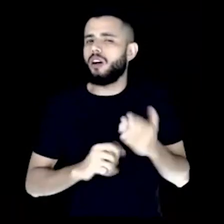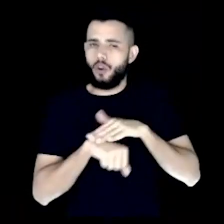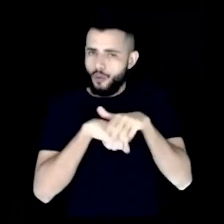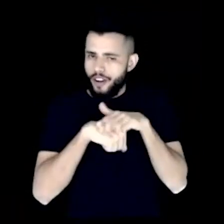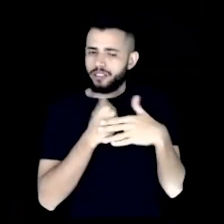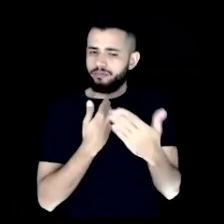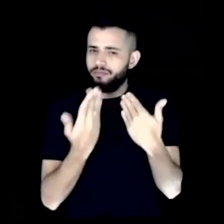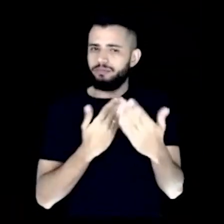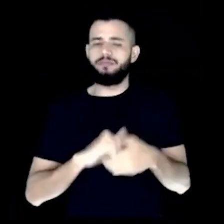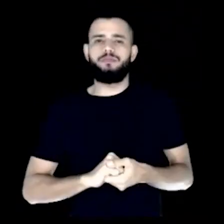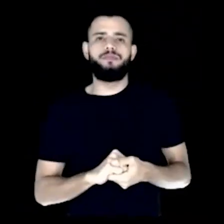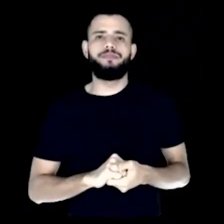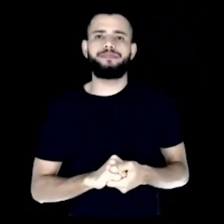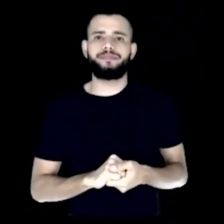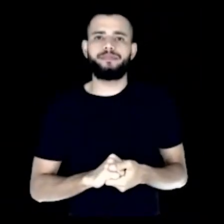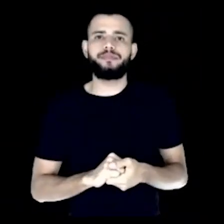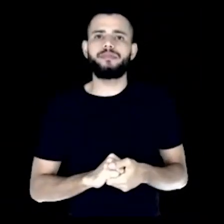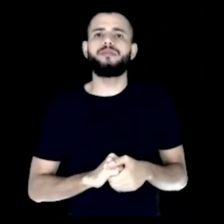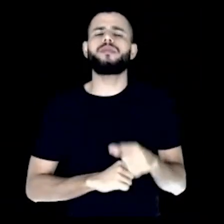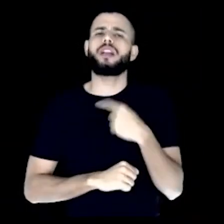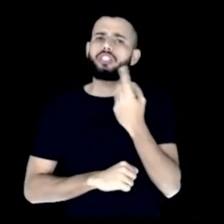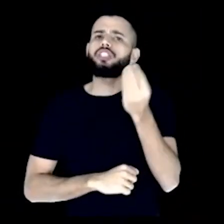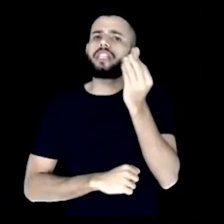tentar, durante essa conversa,